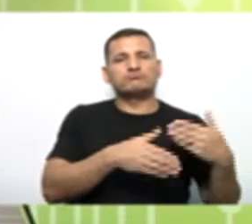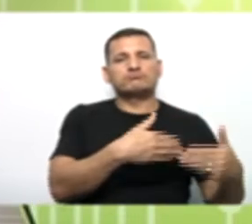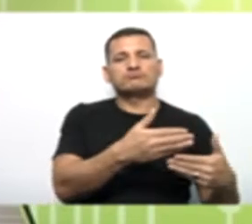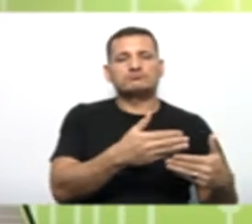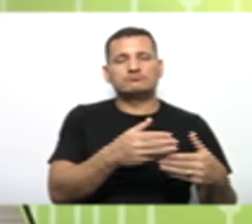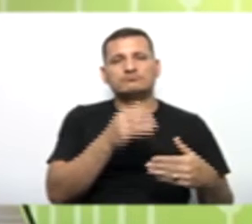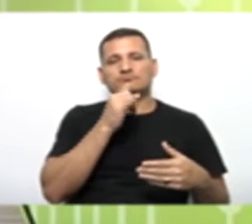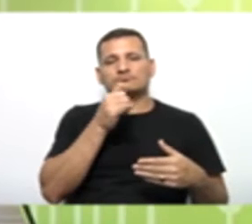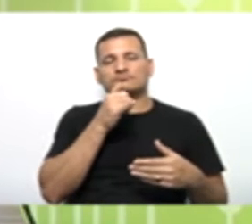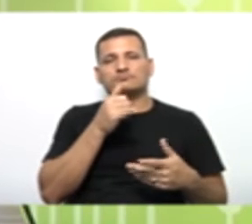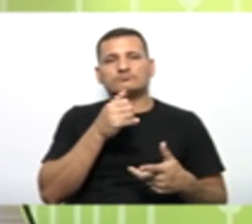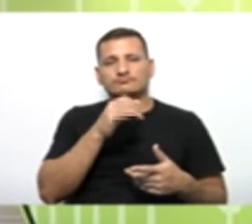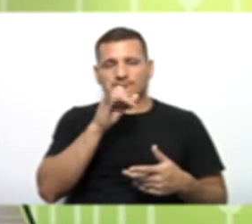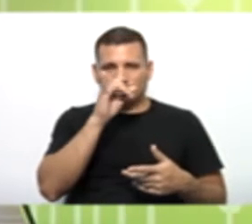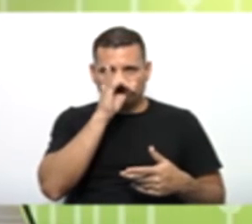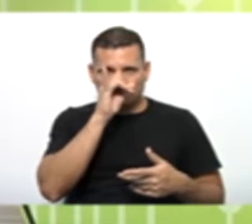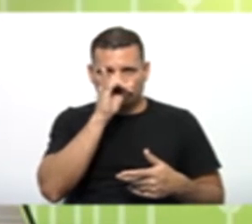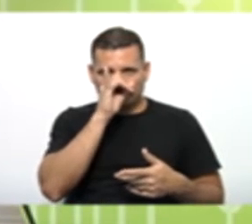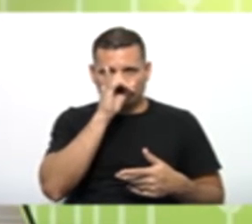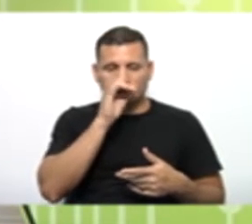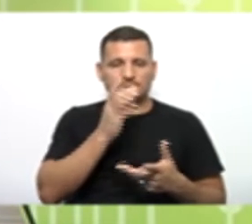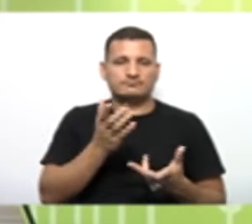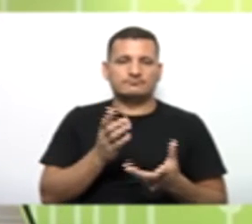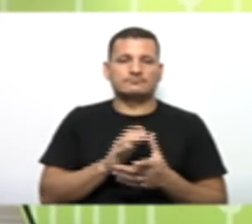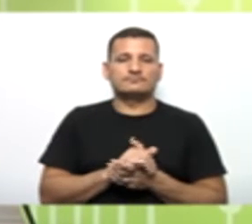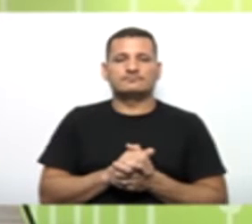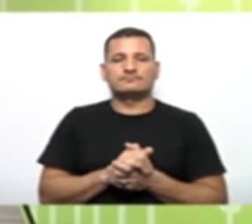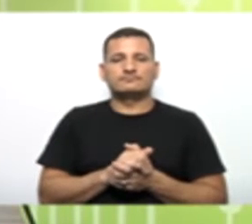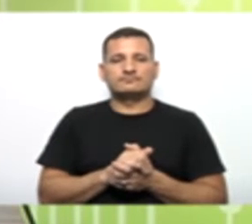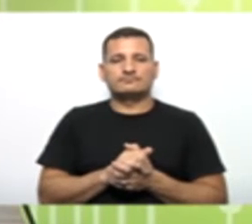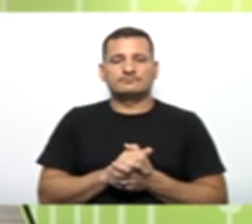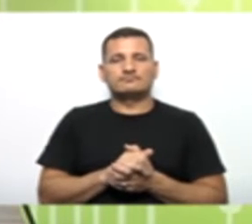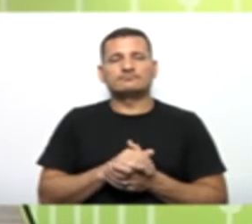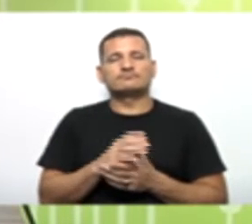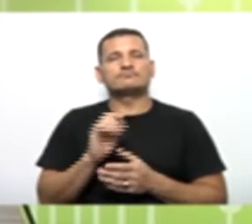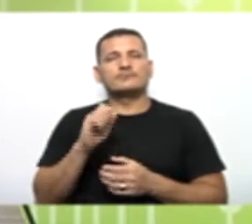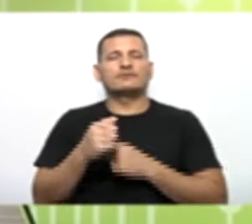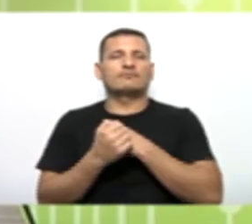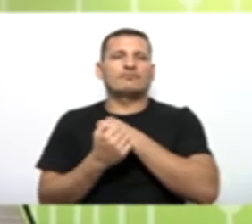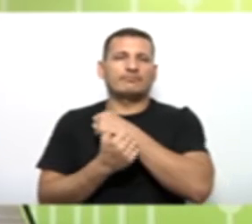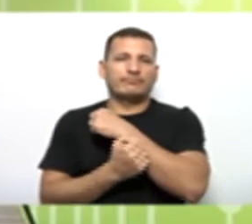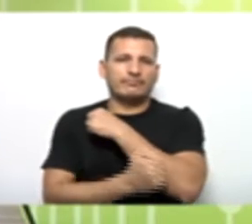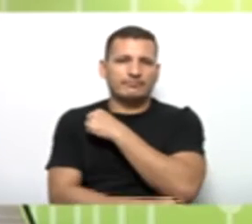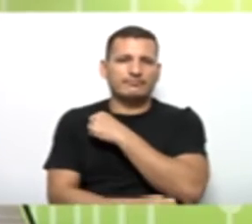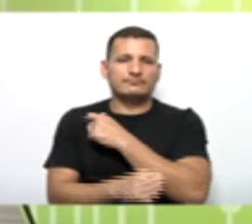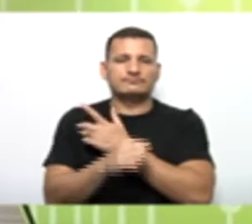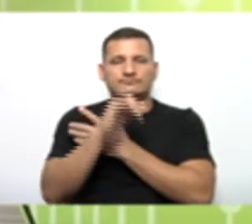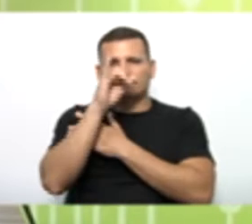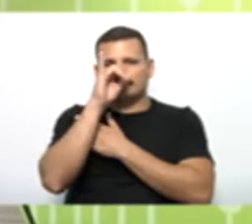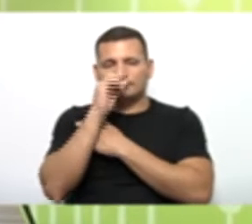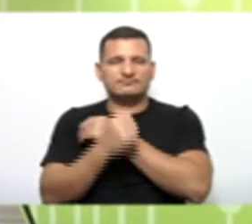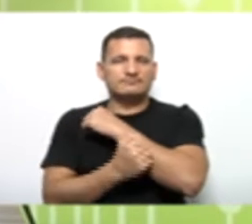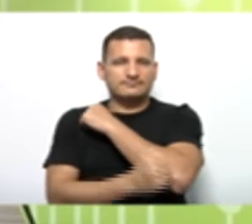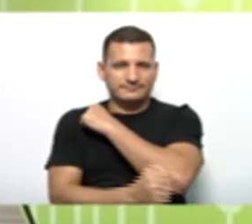na criação de porcos, o resíduo, que era o esterco que os porcos